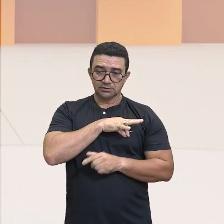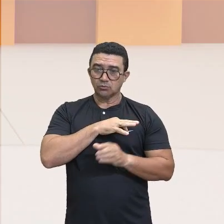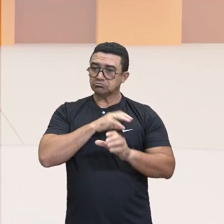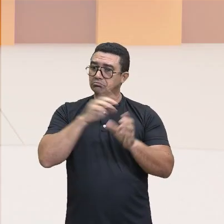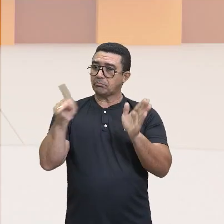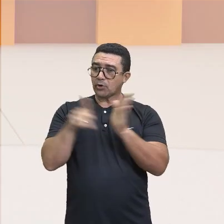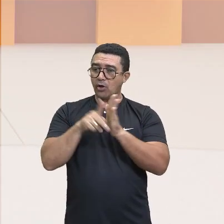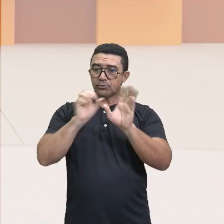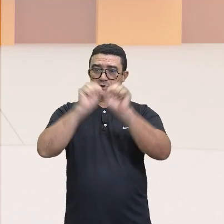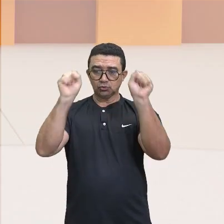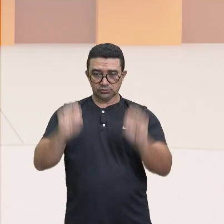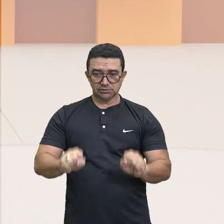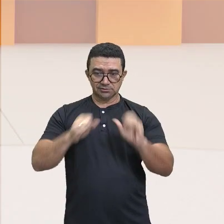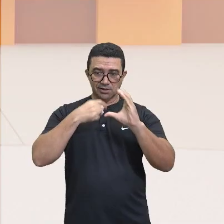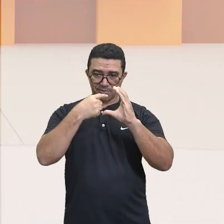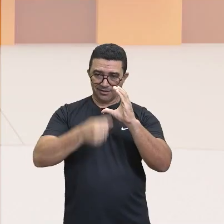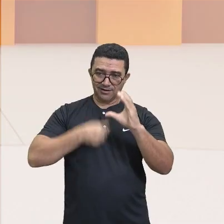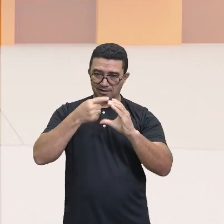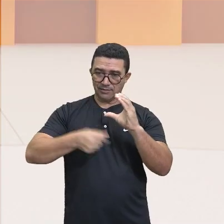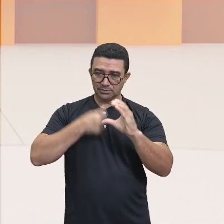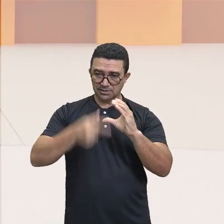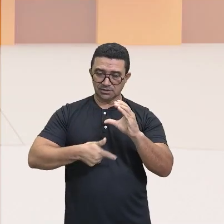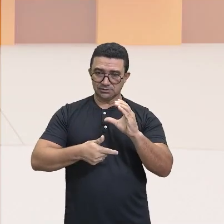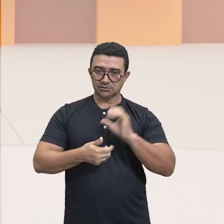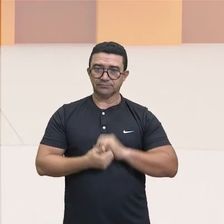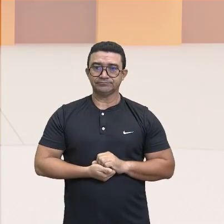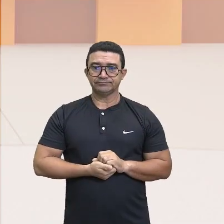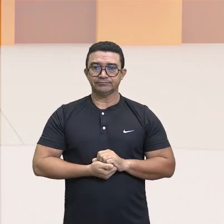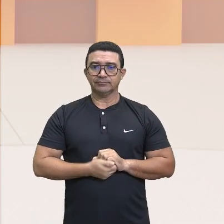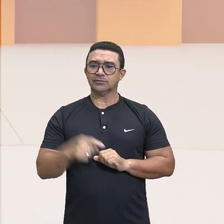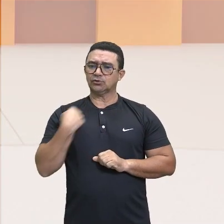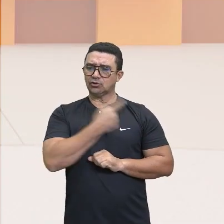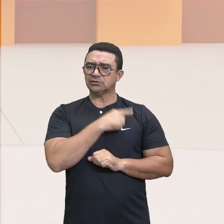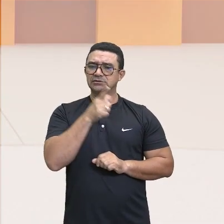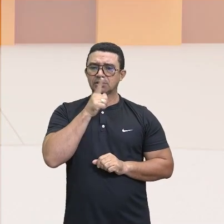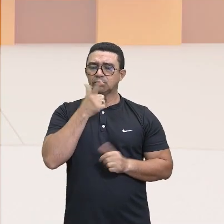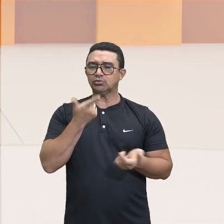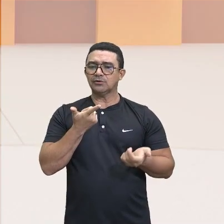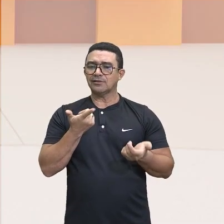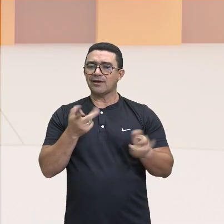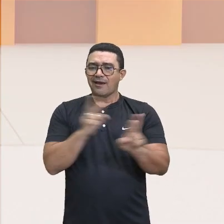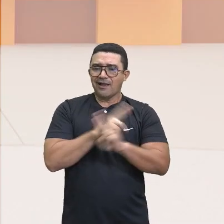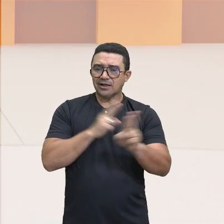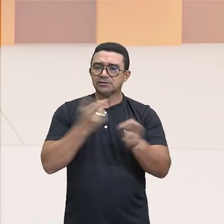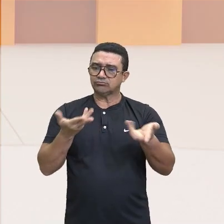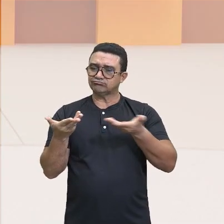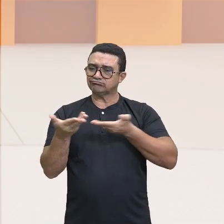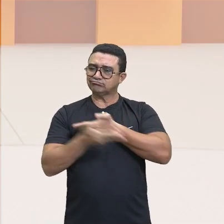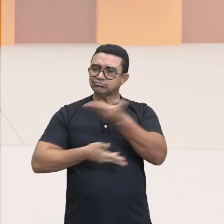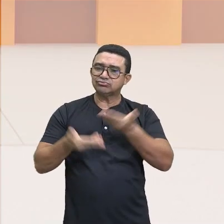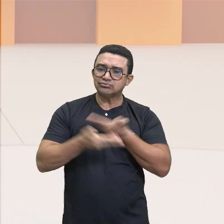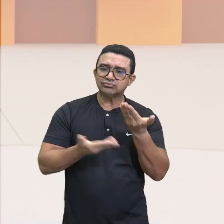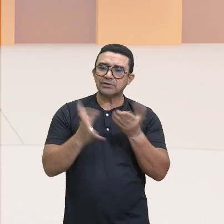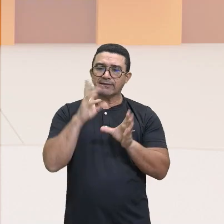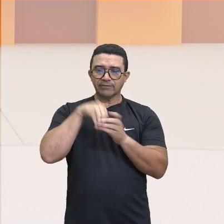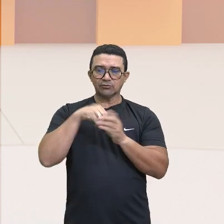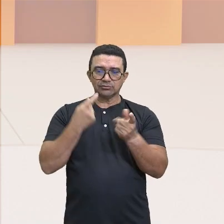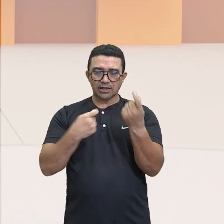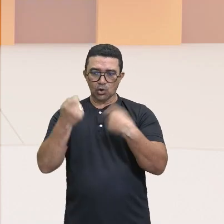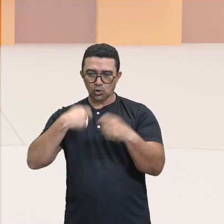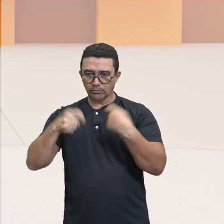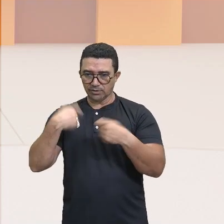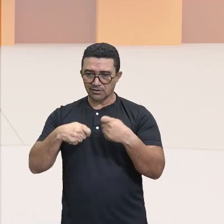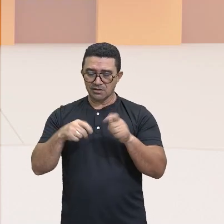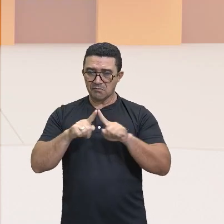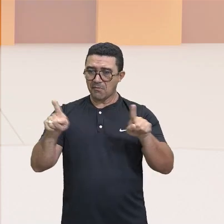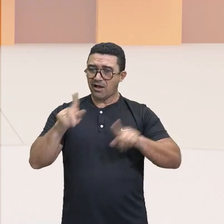capitalista, ele está aí para fazer a gente participar dessa dinâmica aí, só que nem sempre de uma maneira adequada, né?